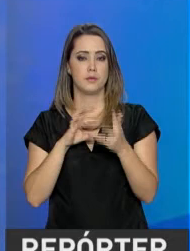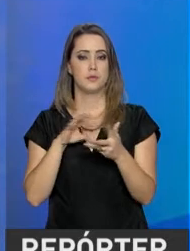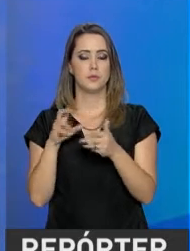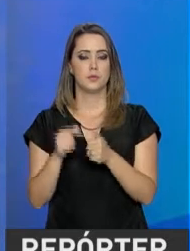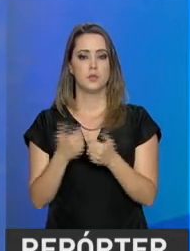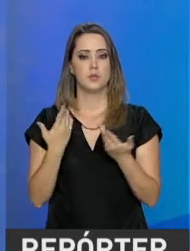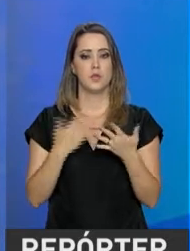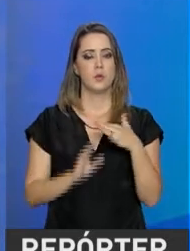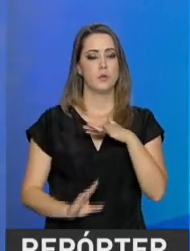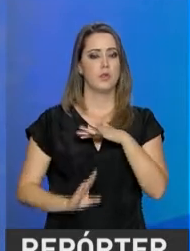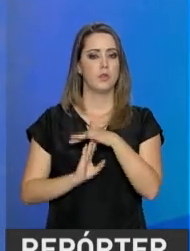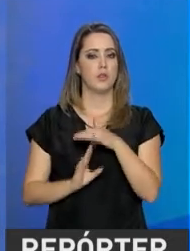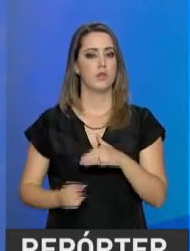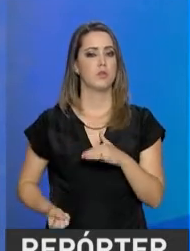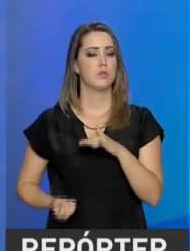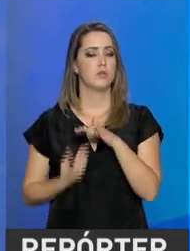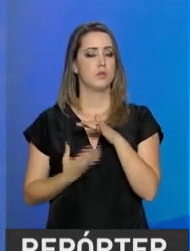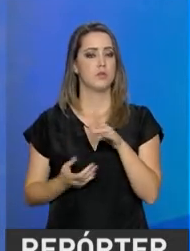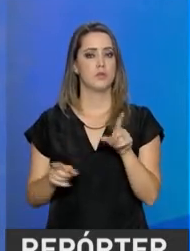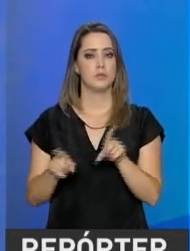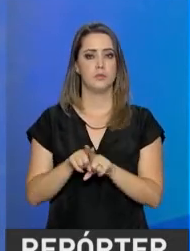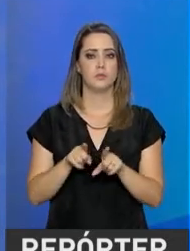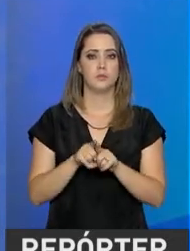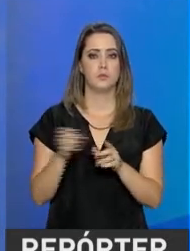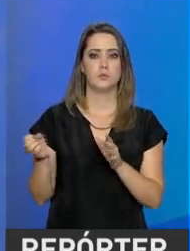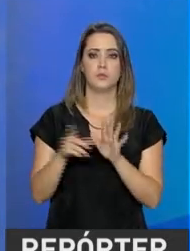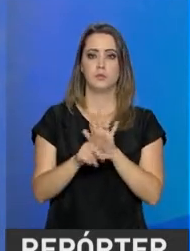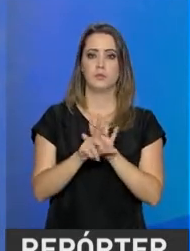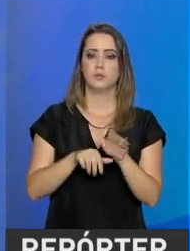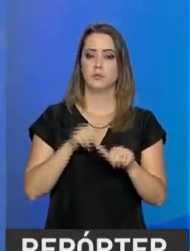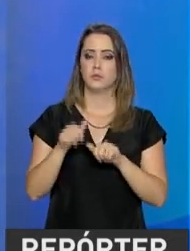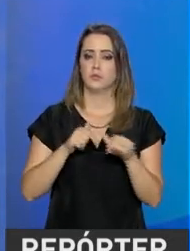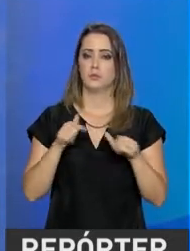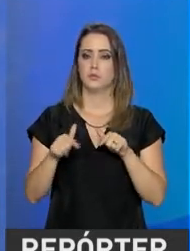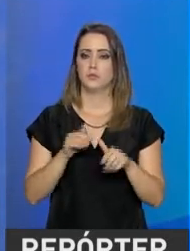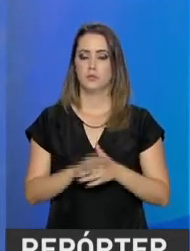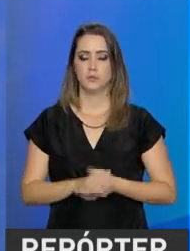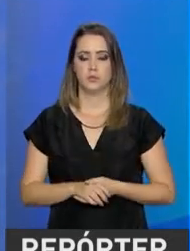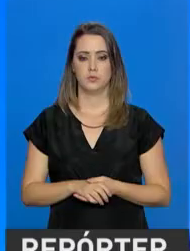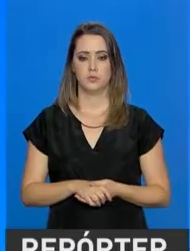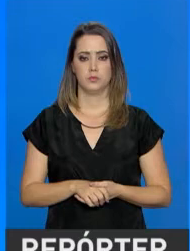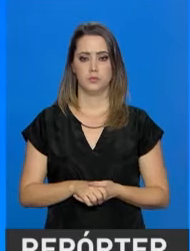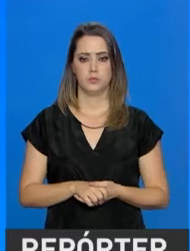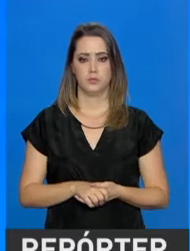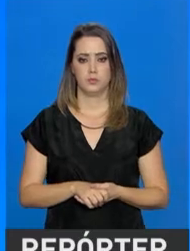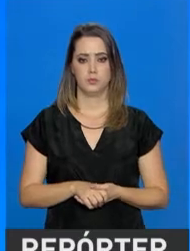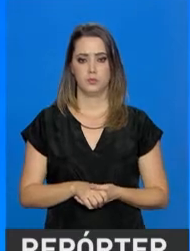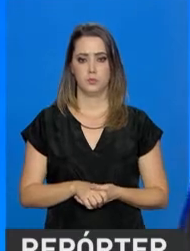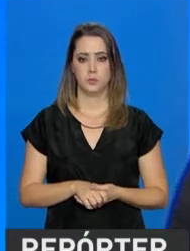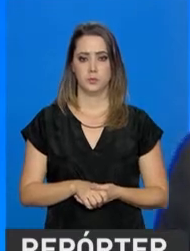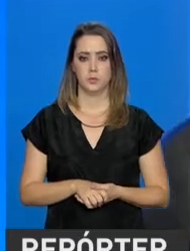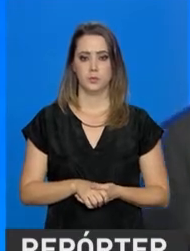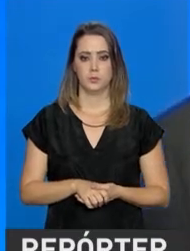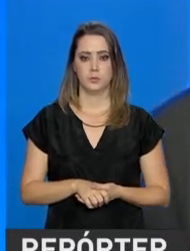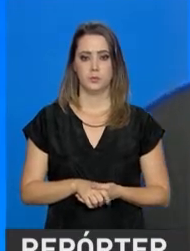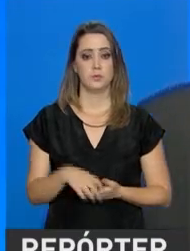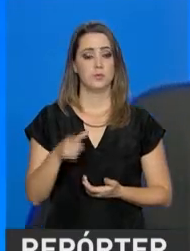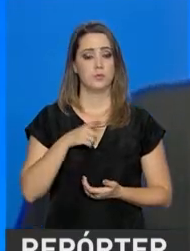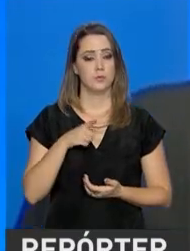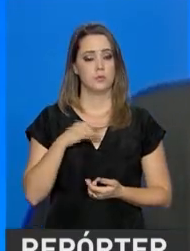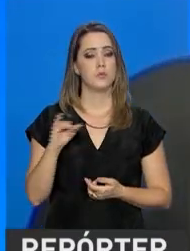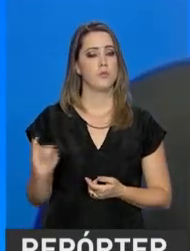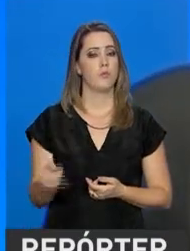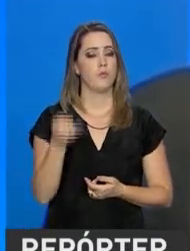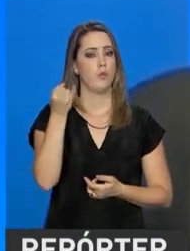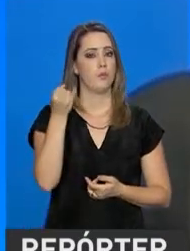estabelecimento de um teto para os gastos públicos ea modernização das leis trabalhistas nós tivemos oportunidade